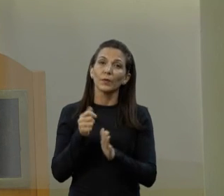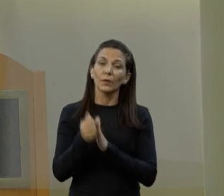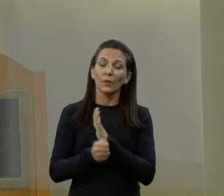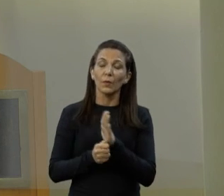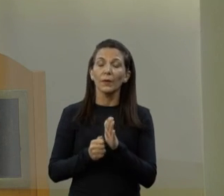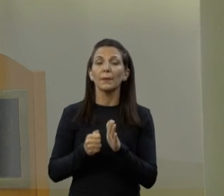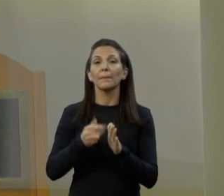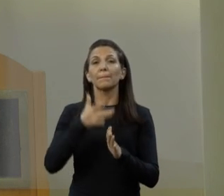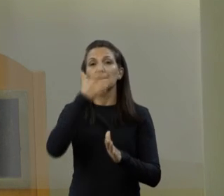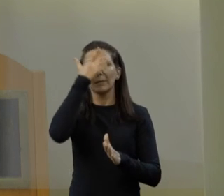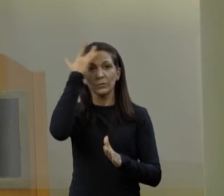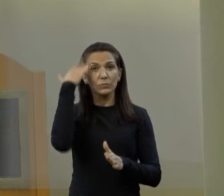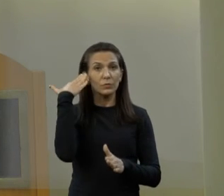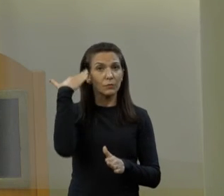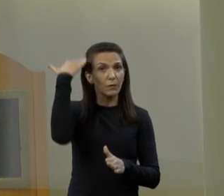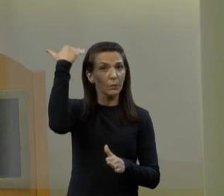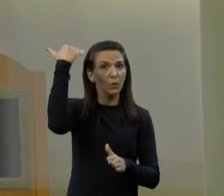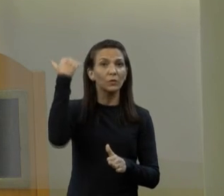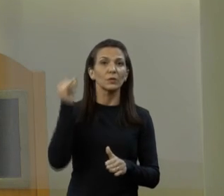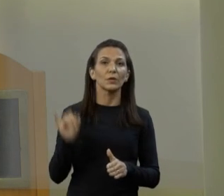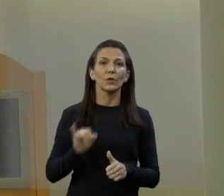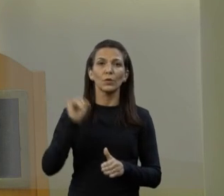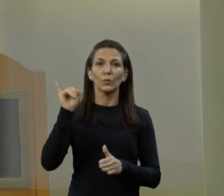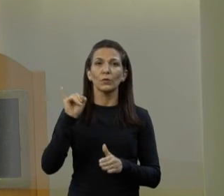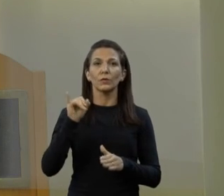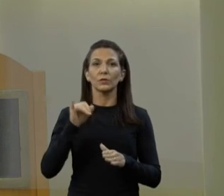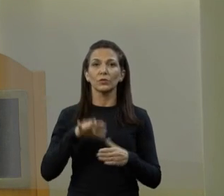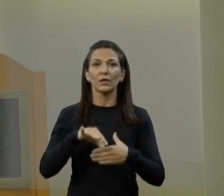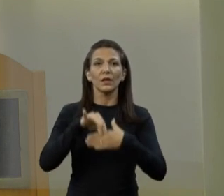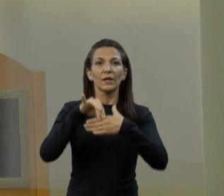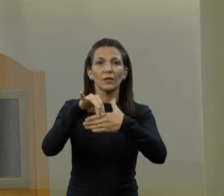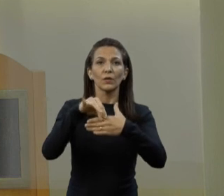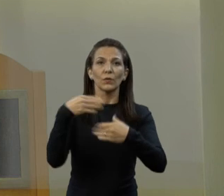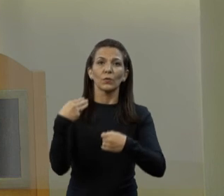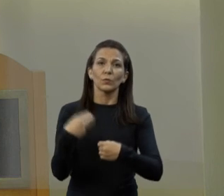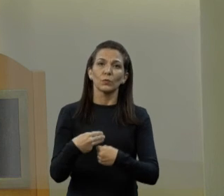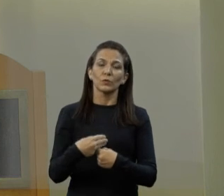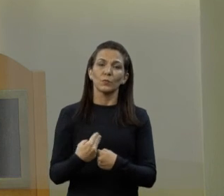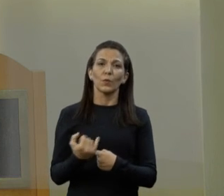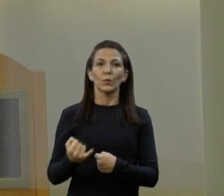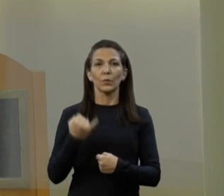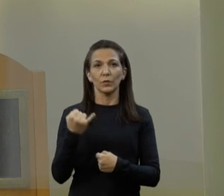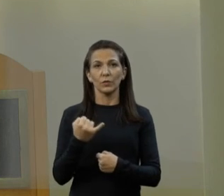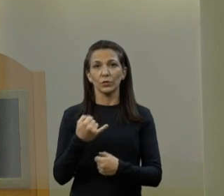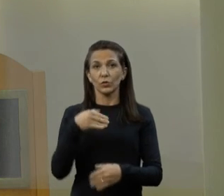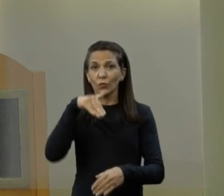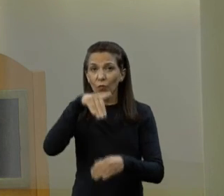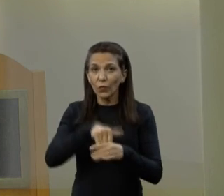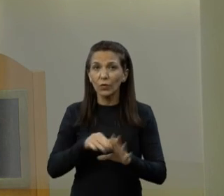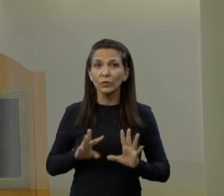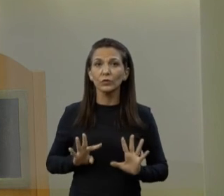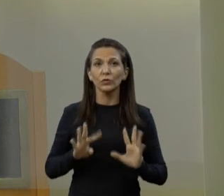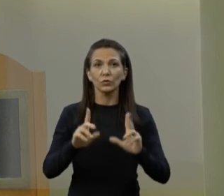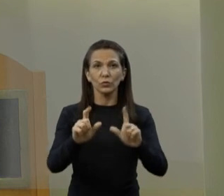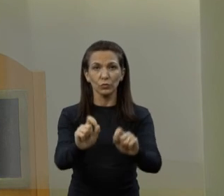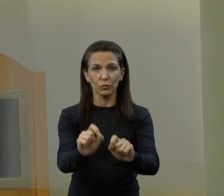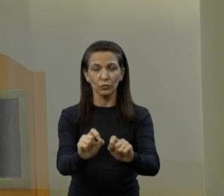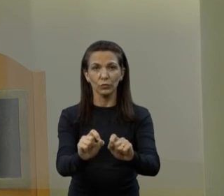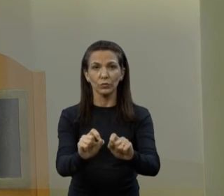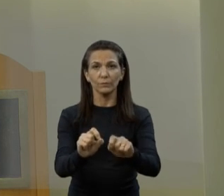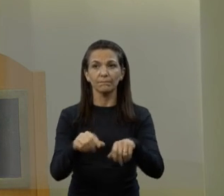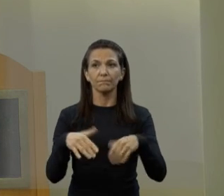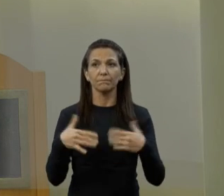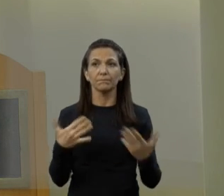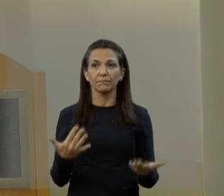merece entrar para o nosso arquivo Municipal então eu peço voto de todos para que